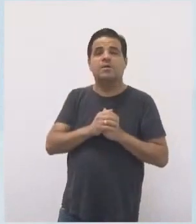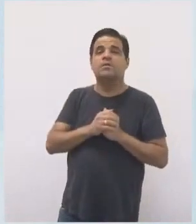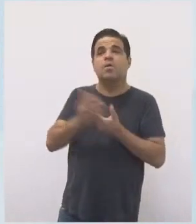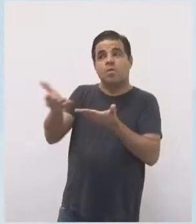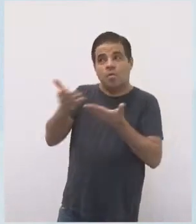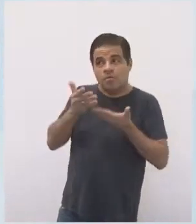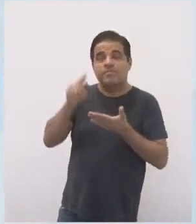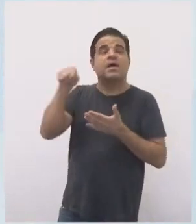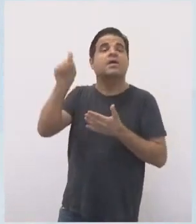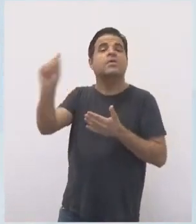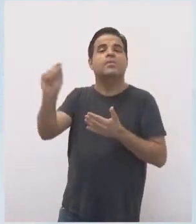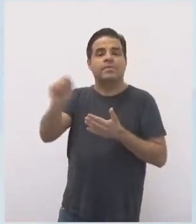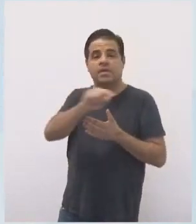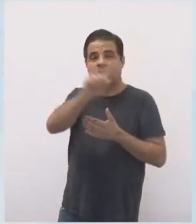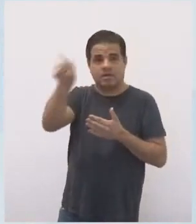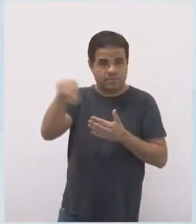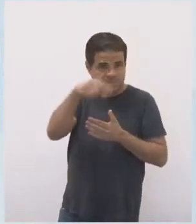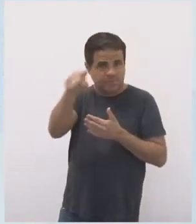convite aqui é que